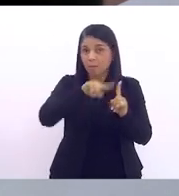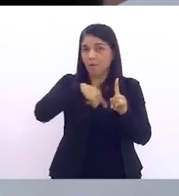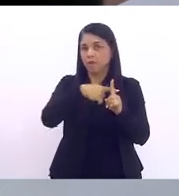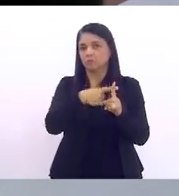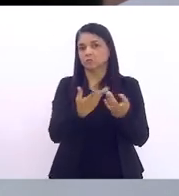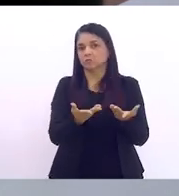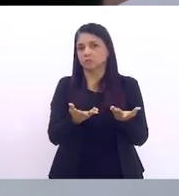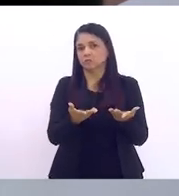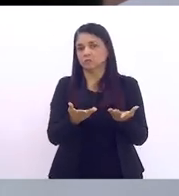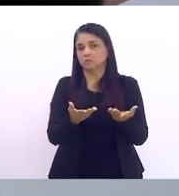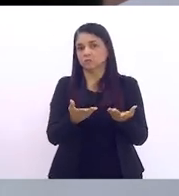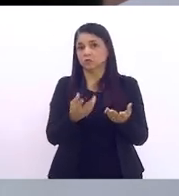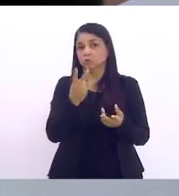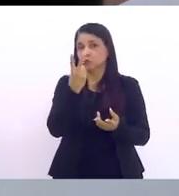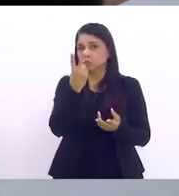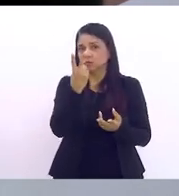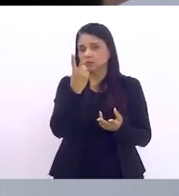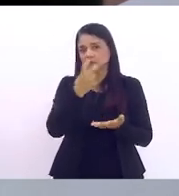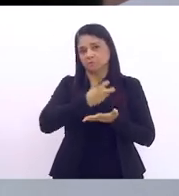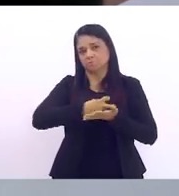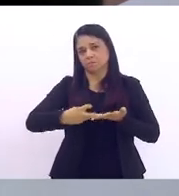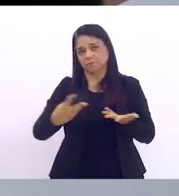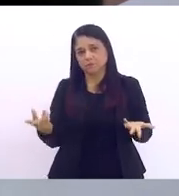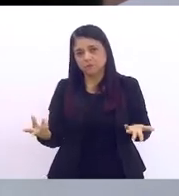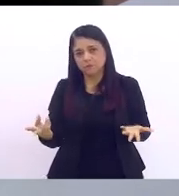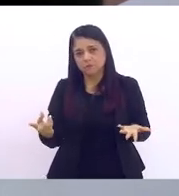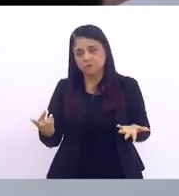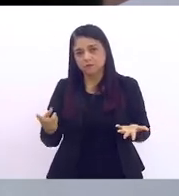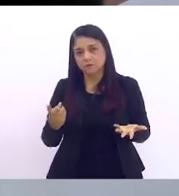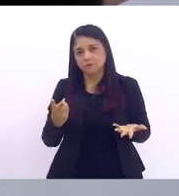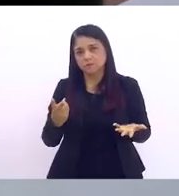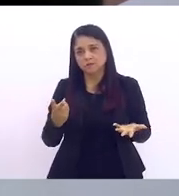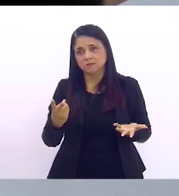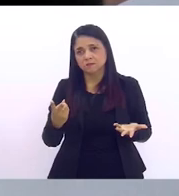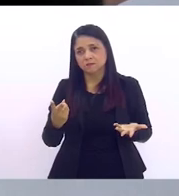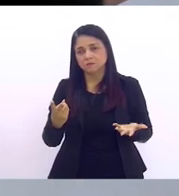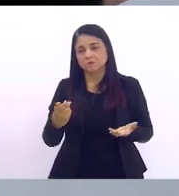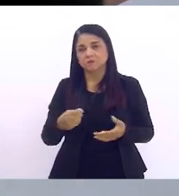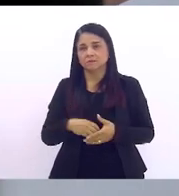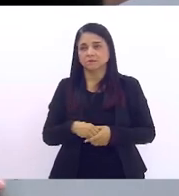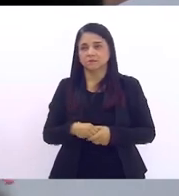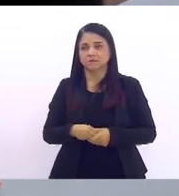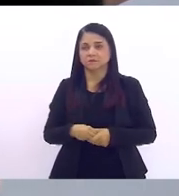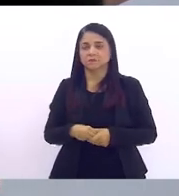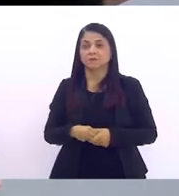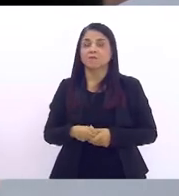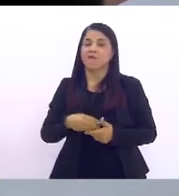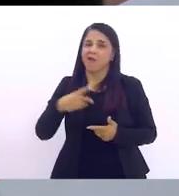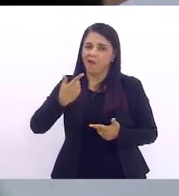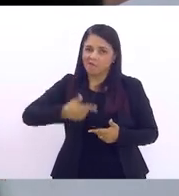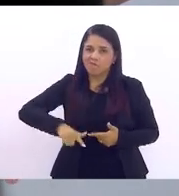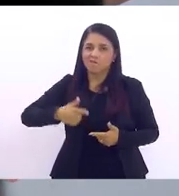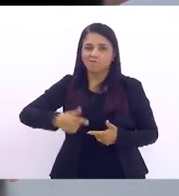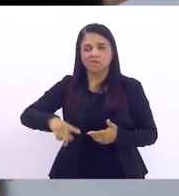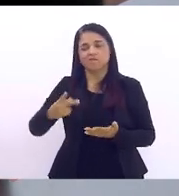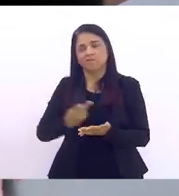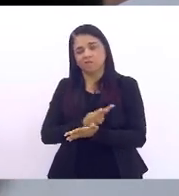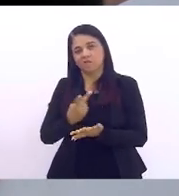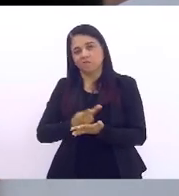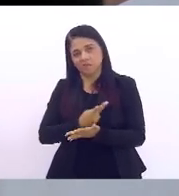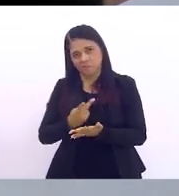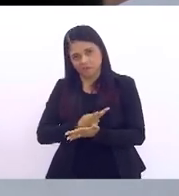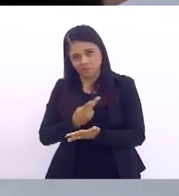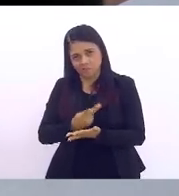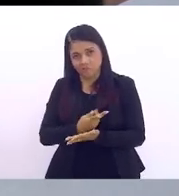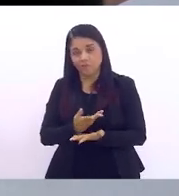ou seja ele é penalizado duas vezes né E isso vem acontecendo e diversas vezes